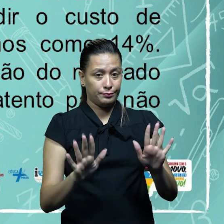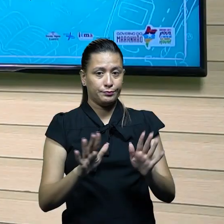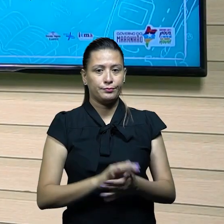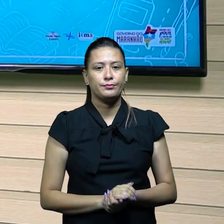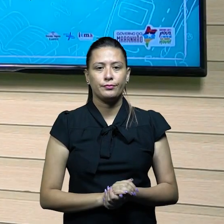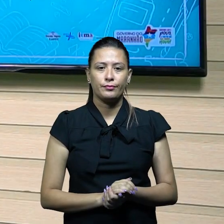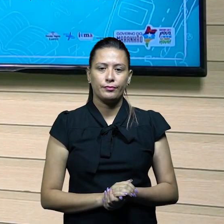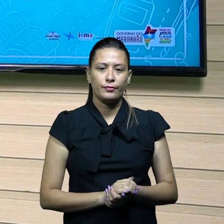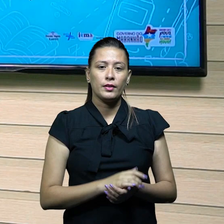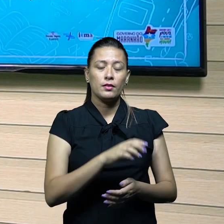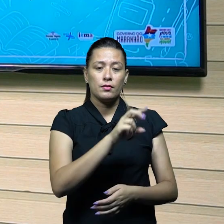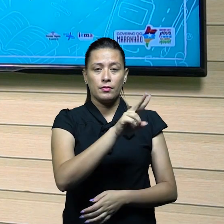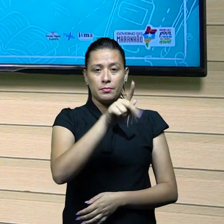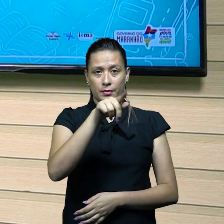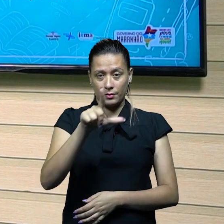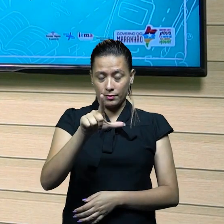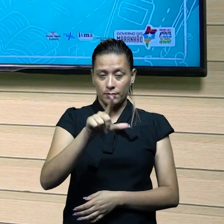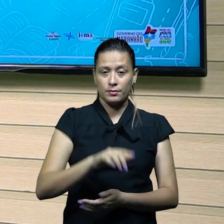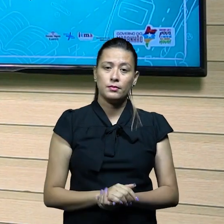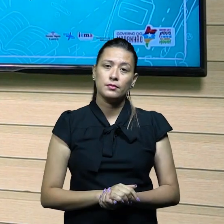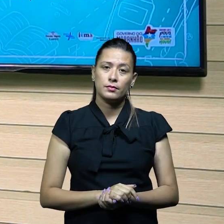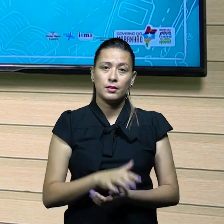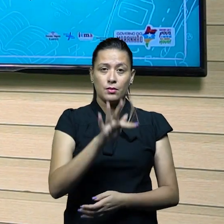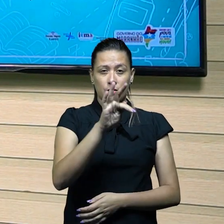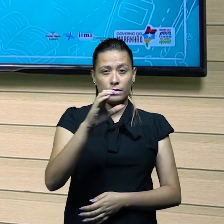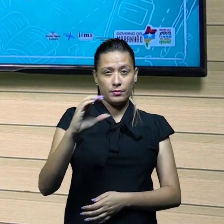14%. Vamos recapitular. Nosso TMA de 10%,